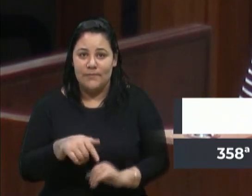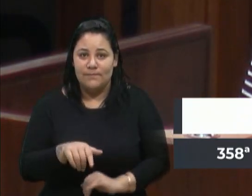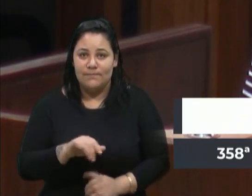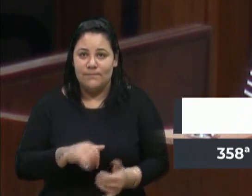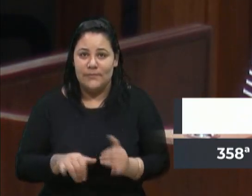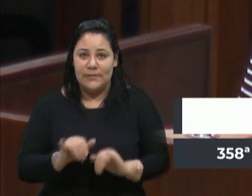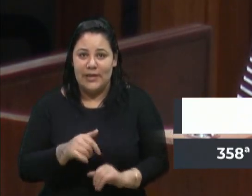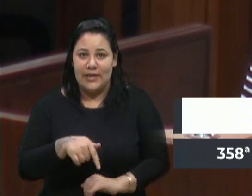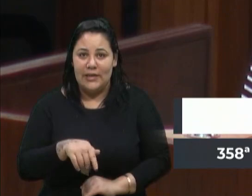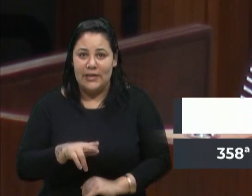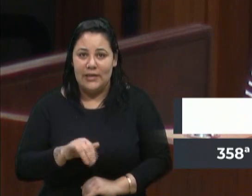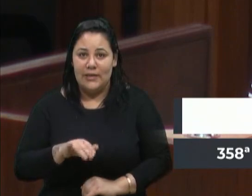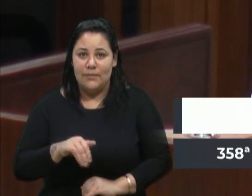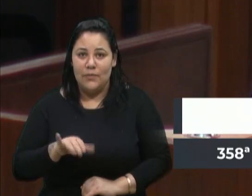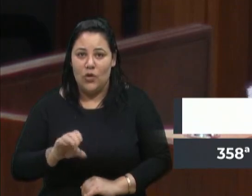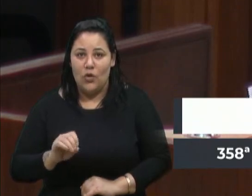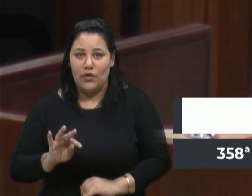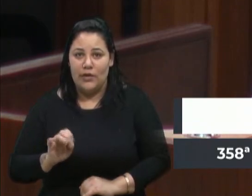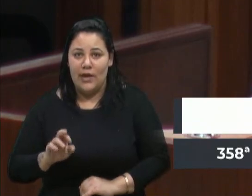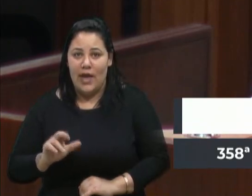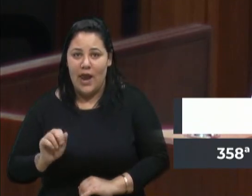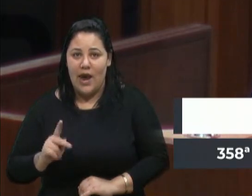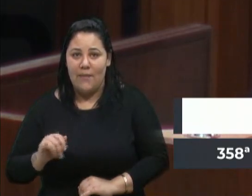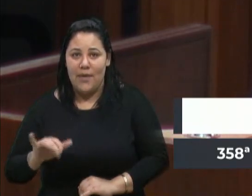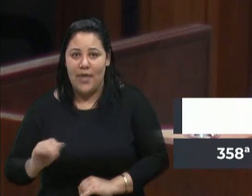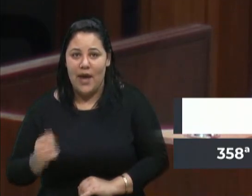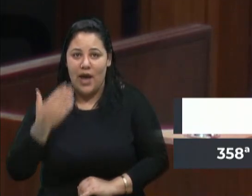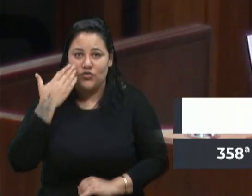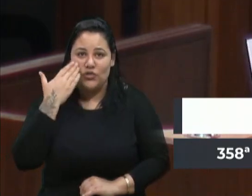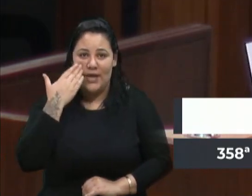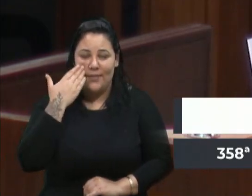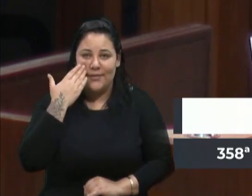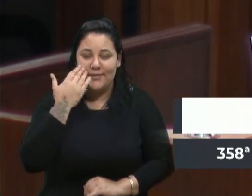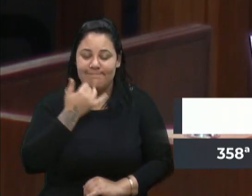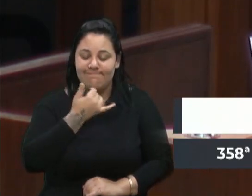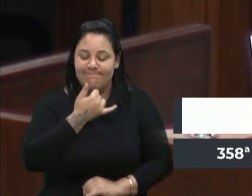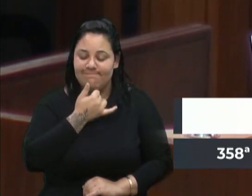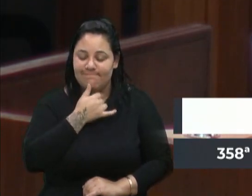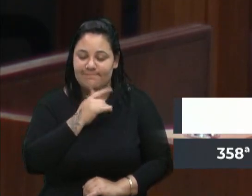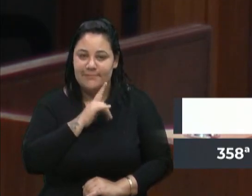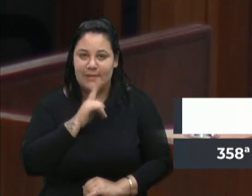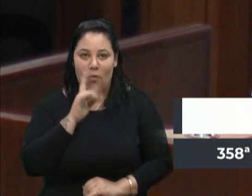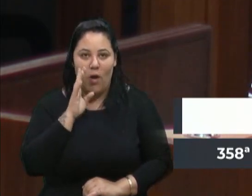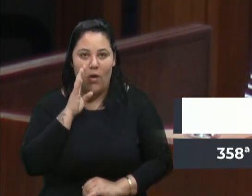da quimioterapia. E a gente sabe que isso, infelizmente, não acontece.